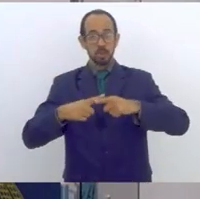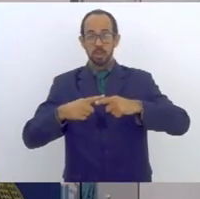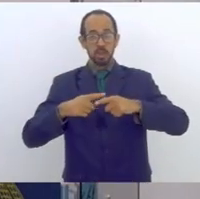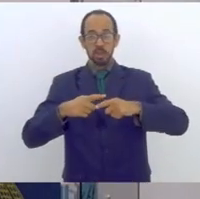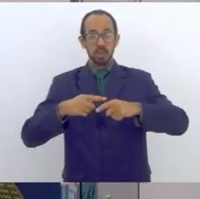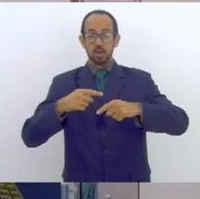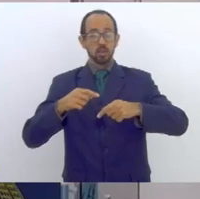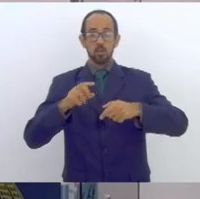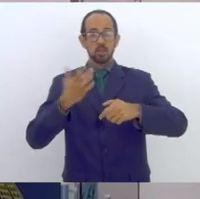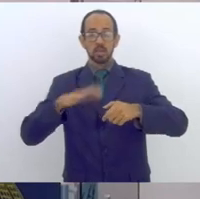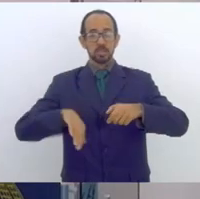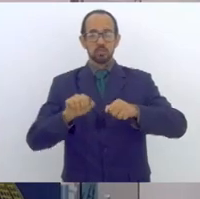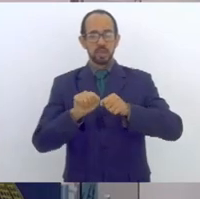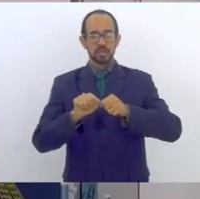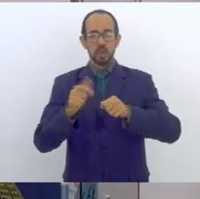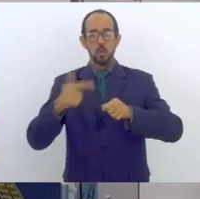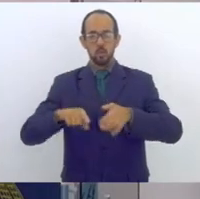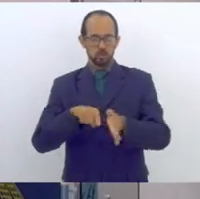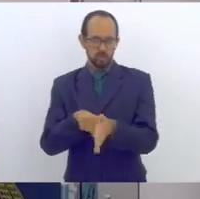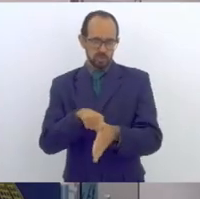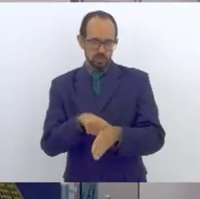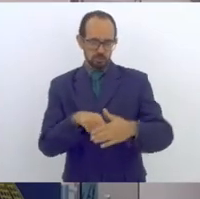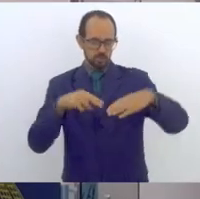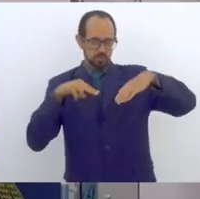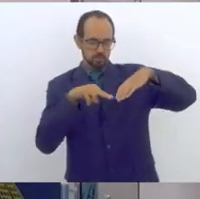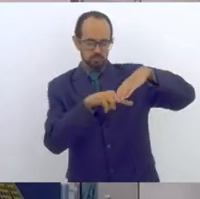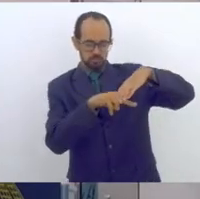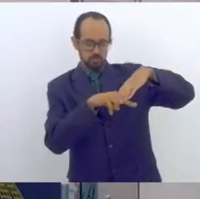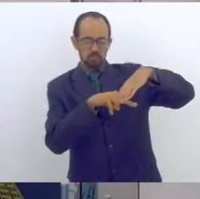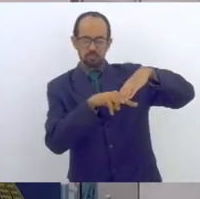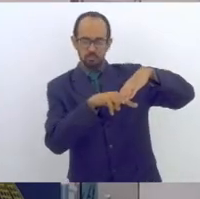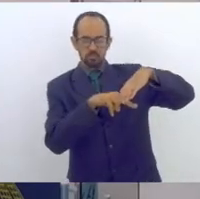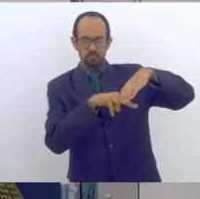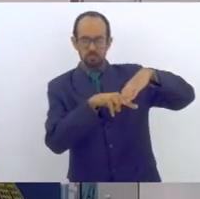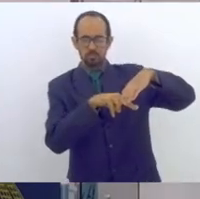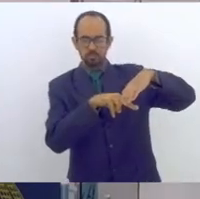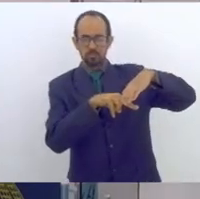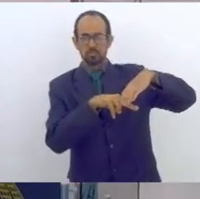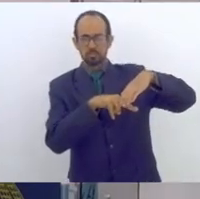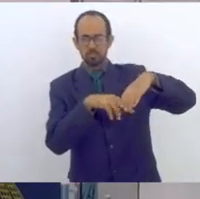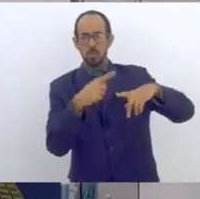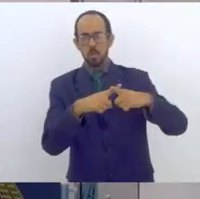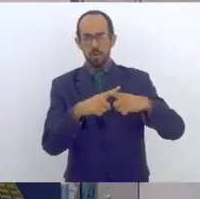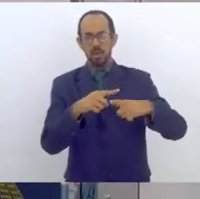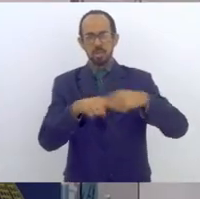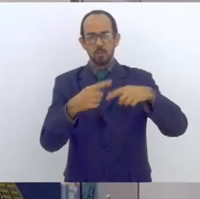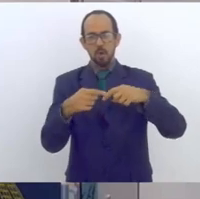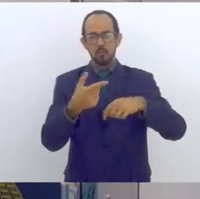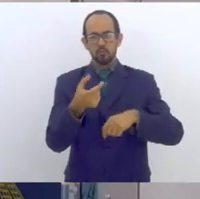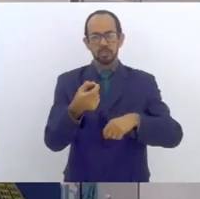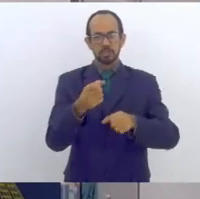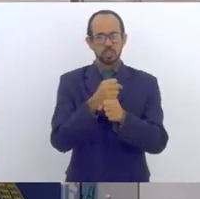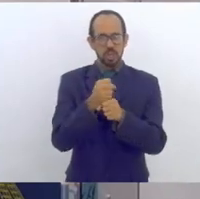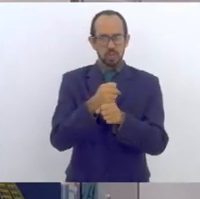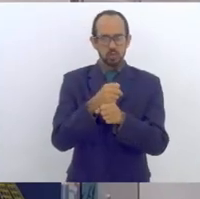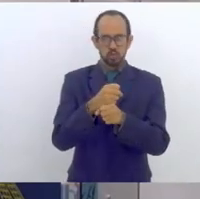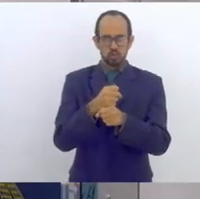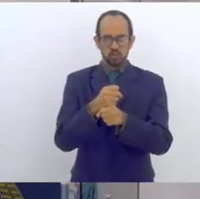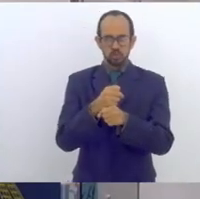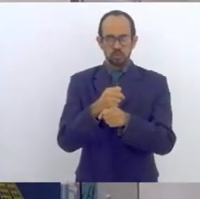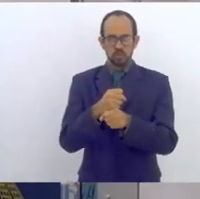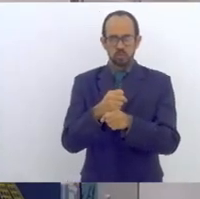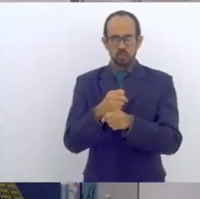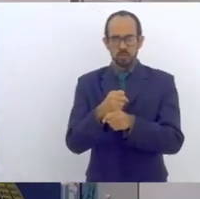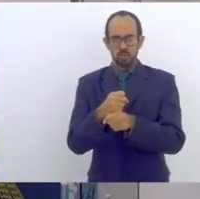e eu falei vamos descobrir mais alguma coisa aí é melhor não procurar né e o que acontece depois de 20 anos há necessidade